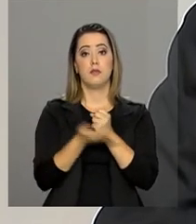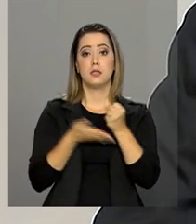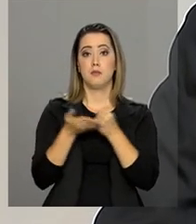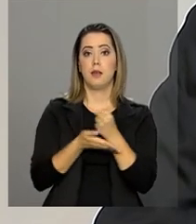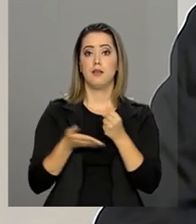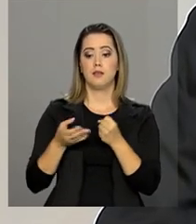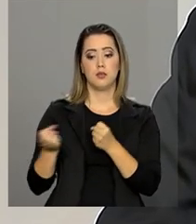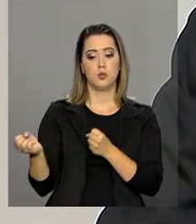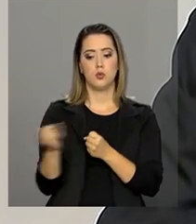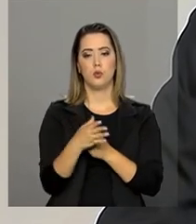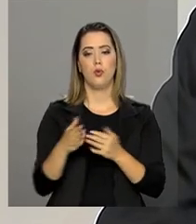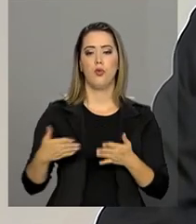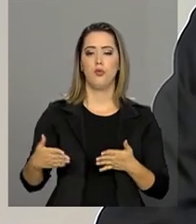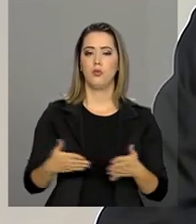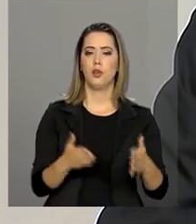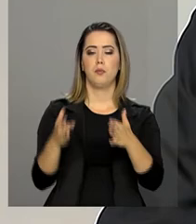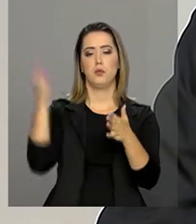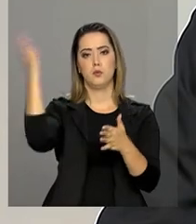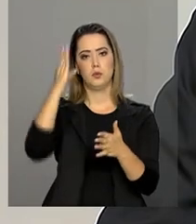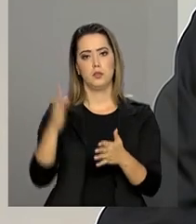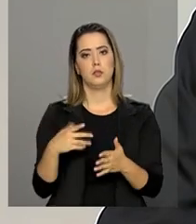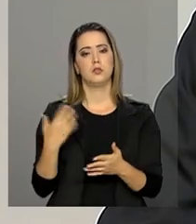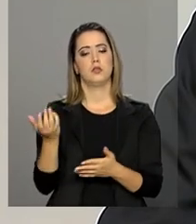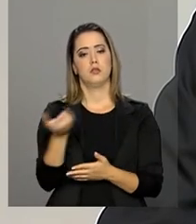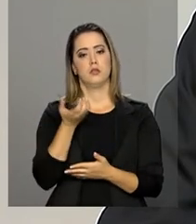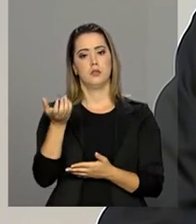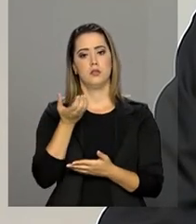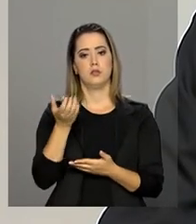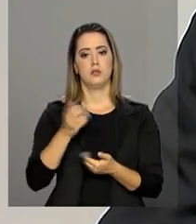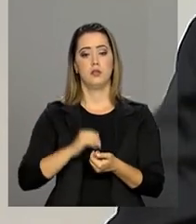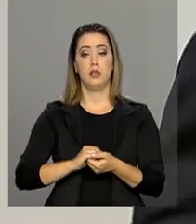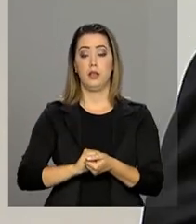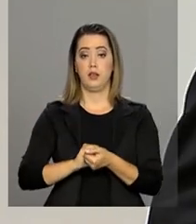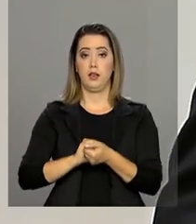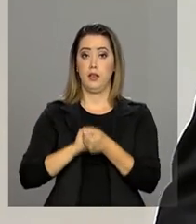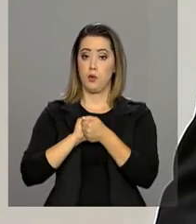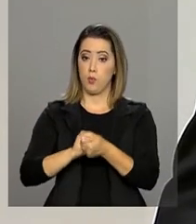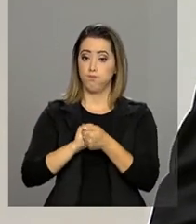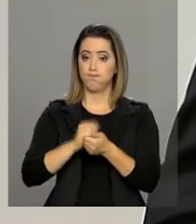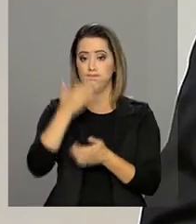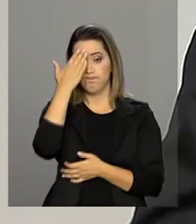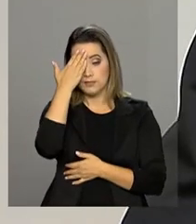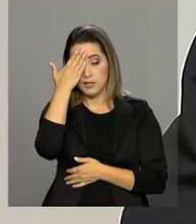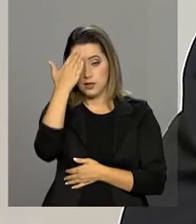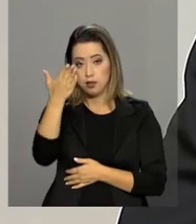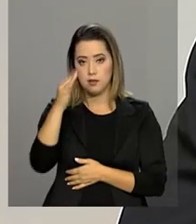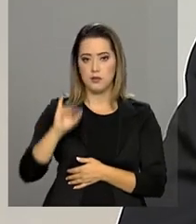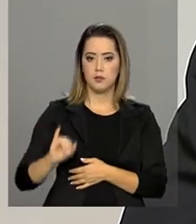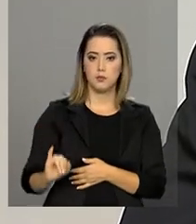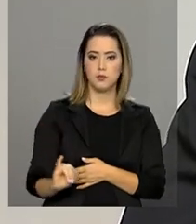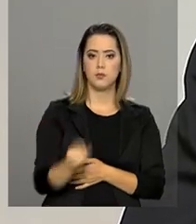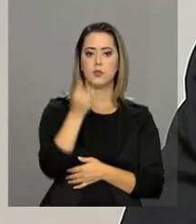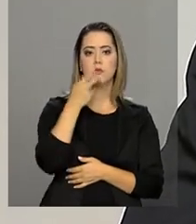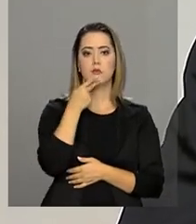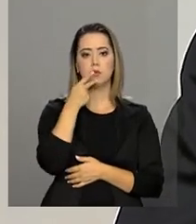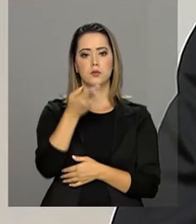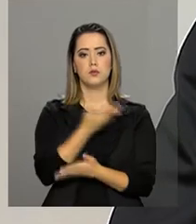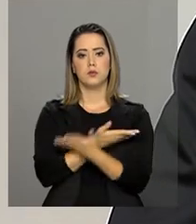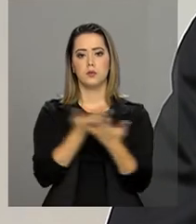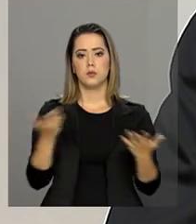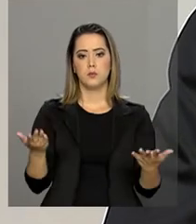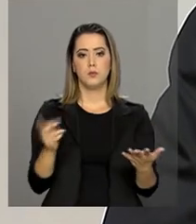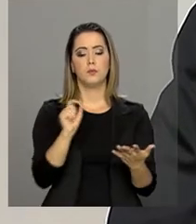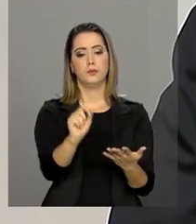novo brasil portanto eu quero antes imo agradecer a vocês pela oportunidade que me deu de dirigir nas